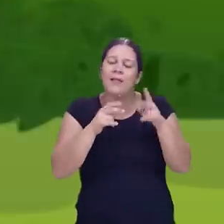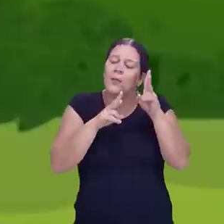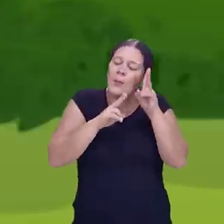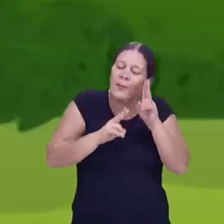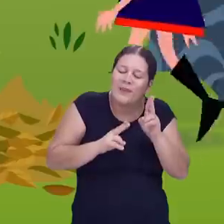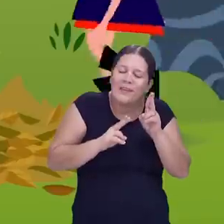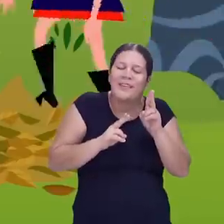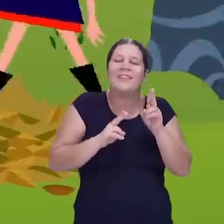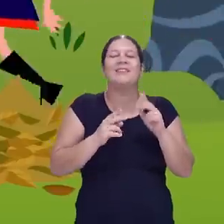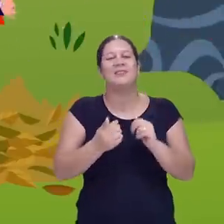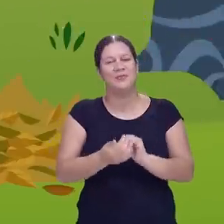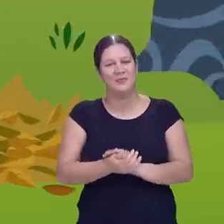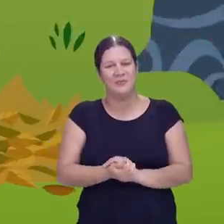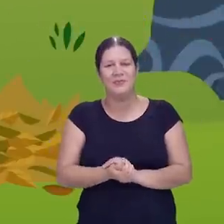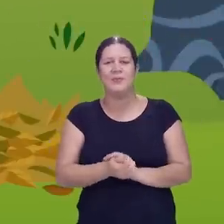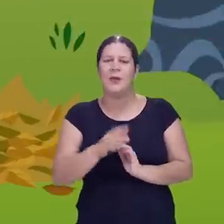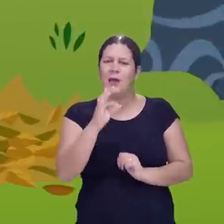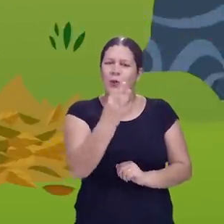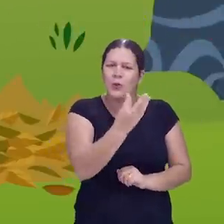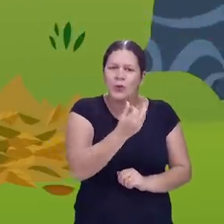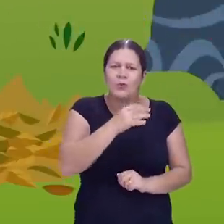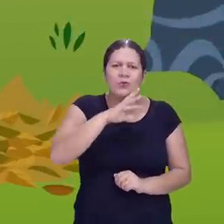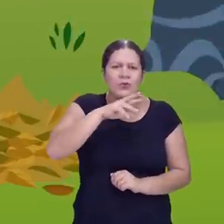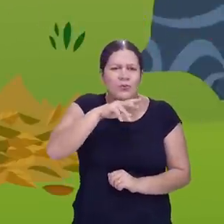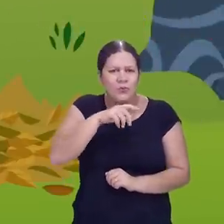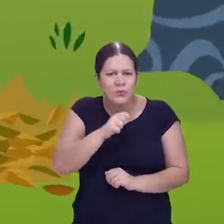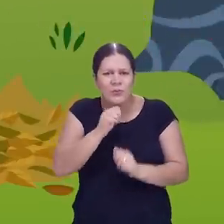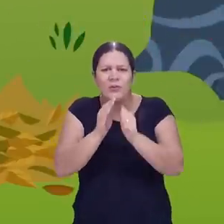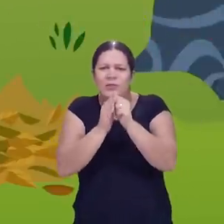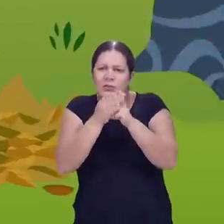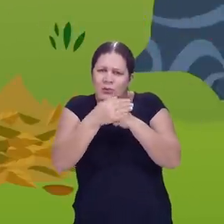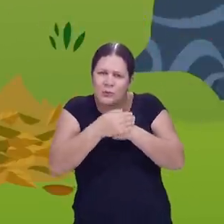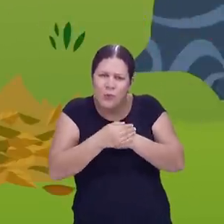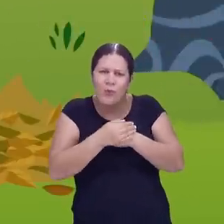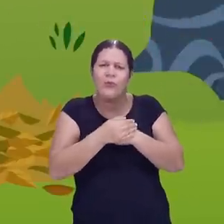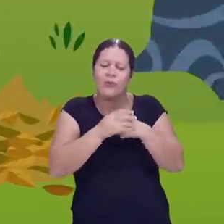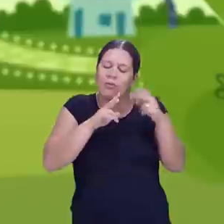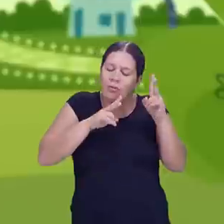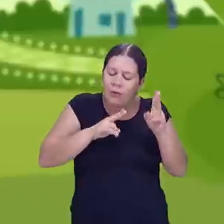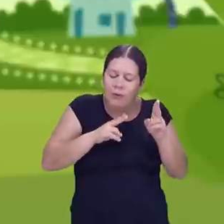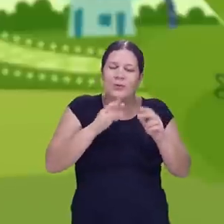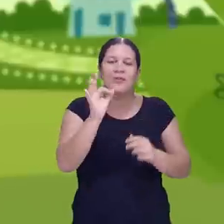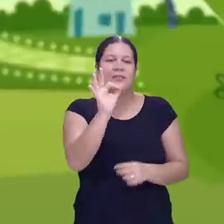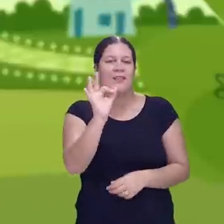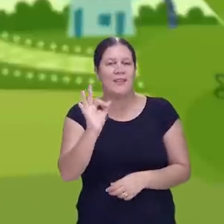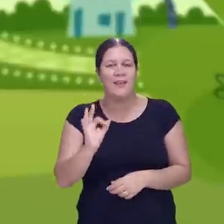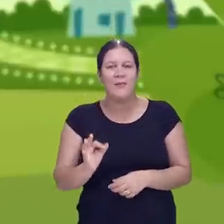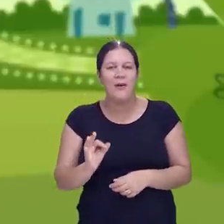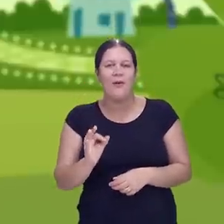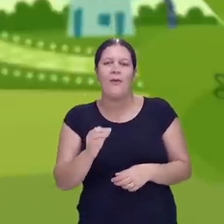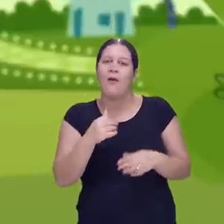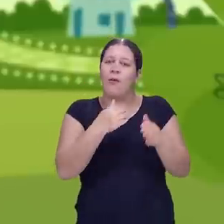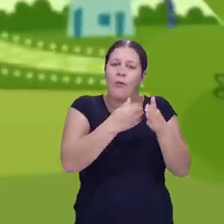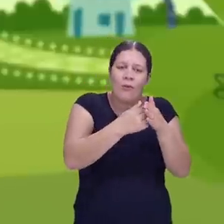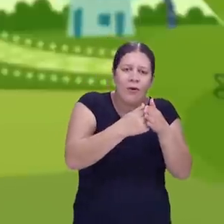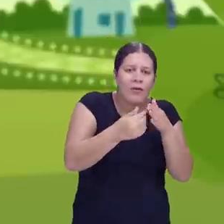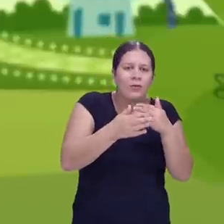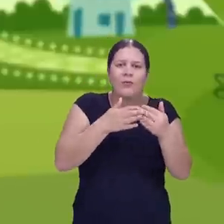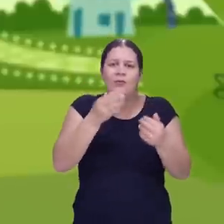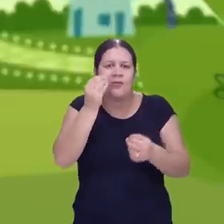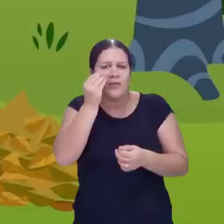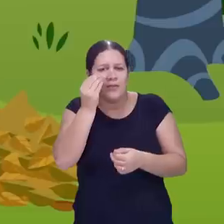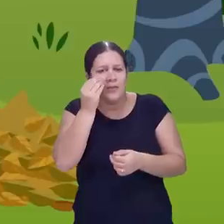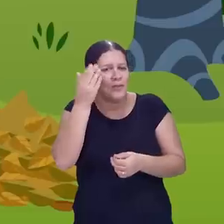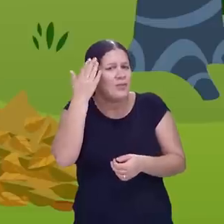estava dormindo. Todos os animais se camuflam quando dormem? Não, acho que depende do animal. Eu